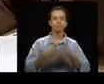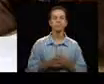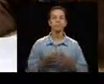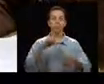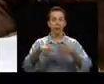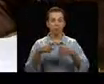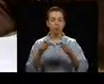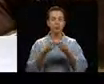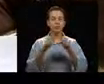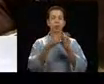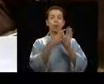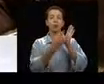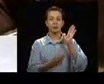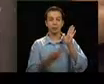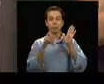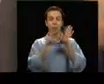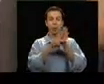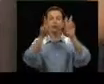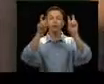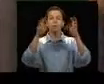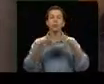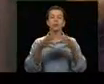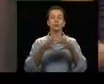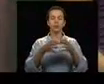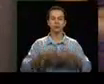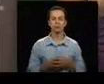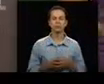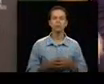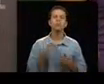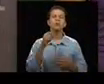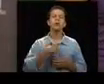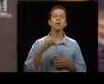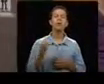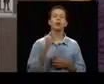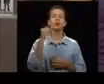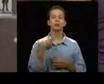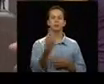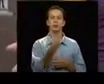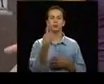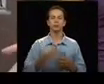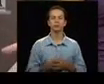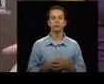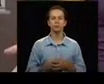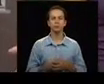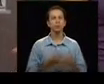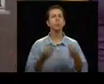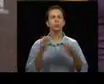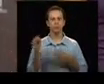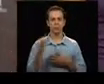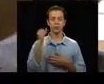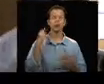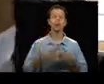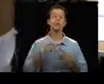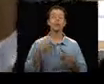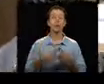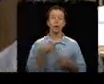alguma coisa. Depois que a gente criou essa poesia com esse tema coletividade, o que teve de importante com isso